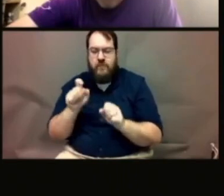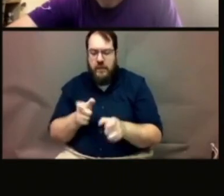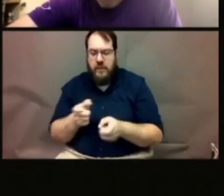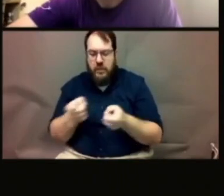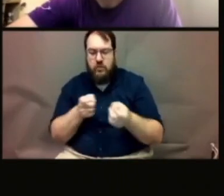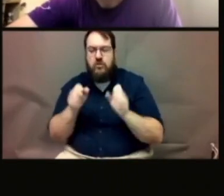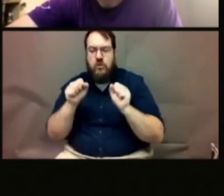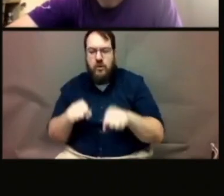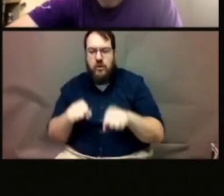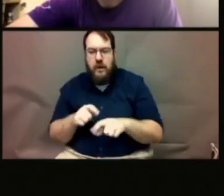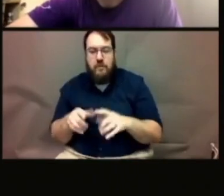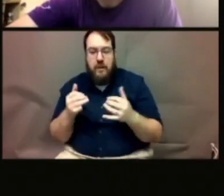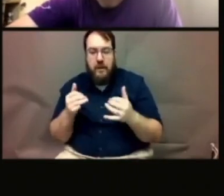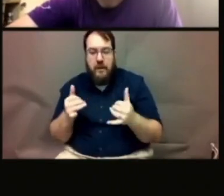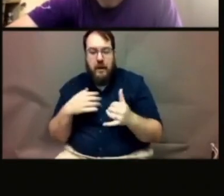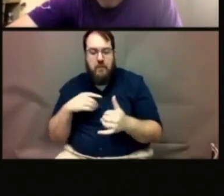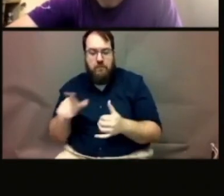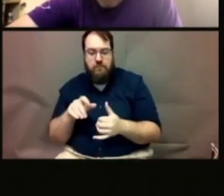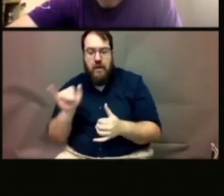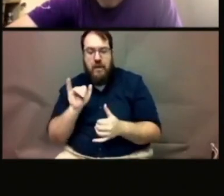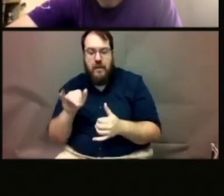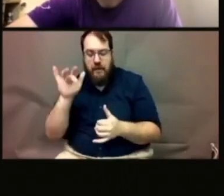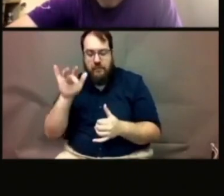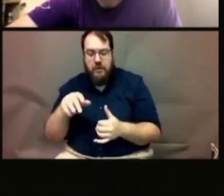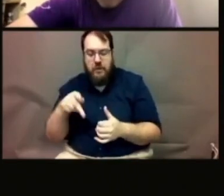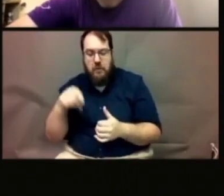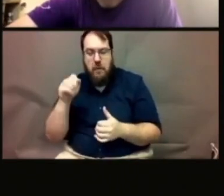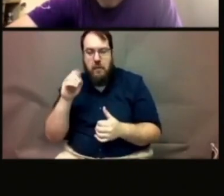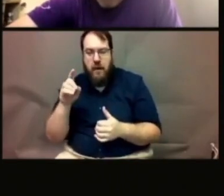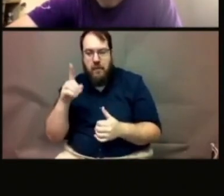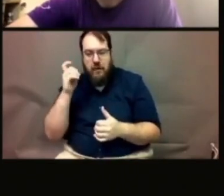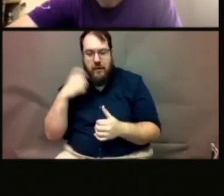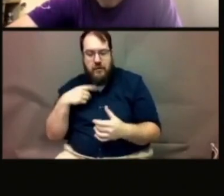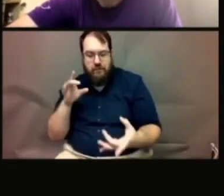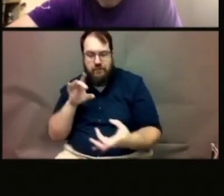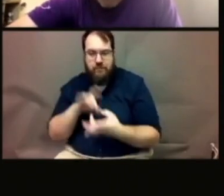então eu criei um mouse que nós podemos controlar com coisas diferentes